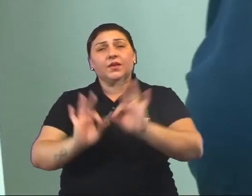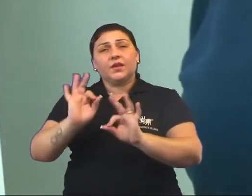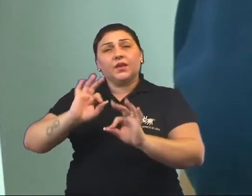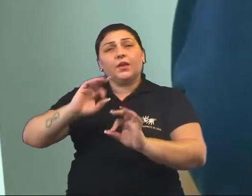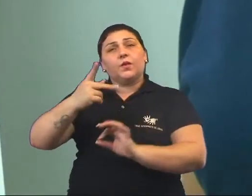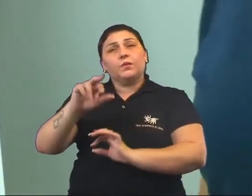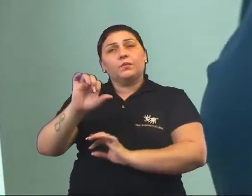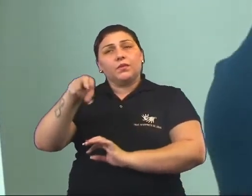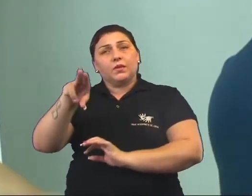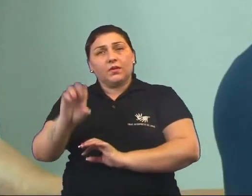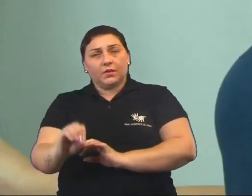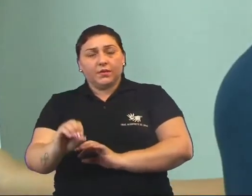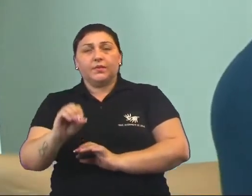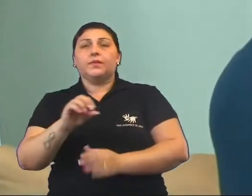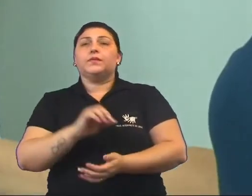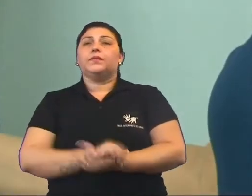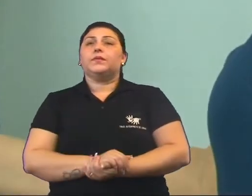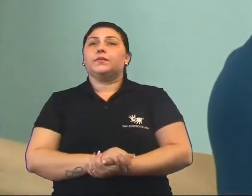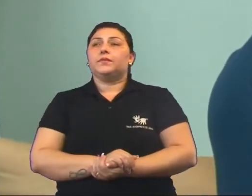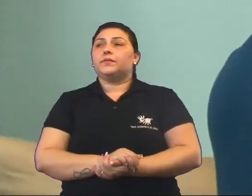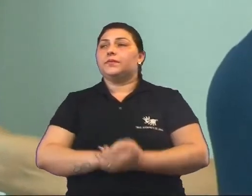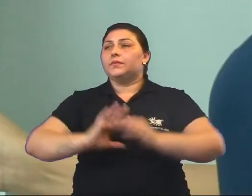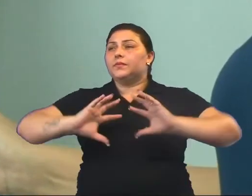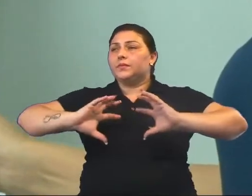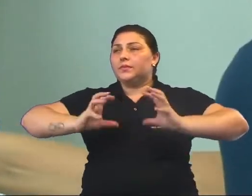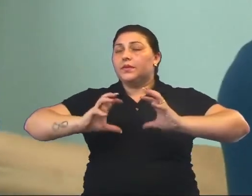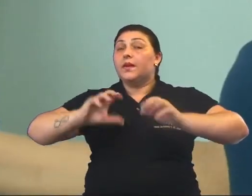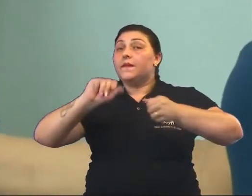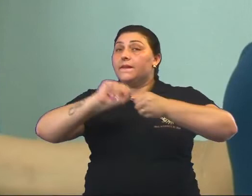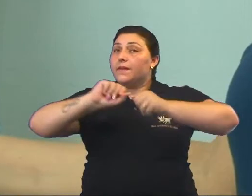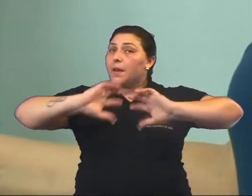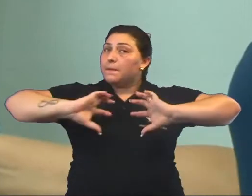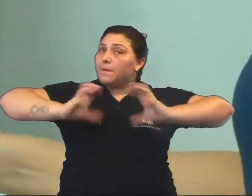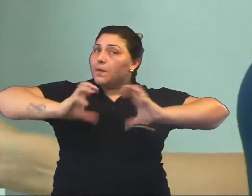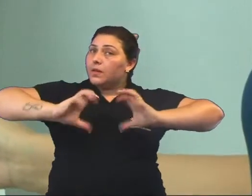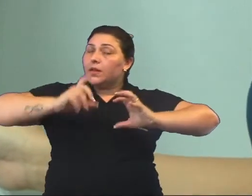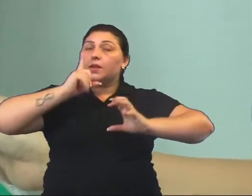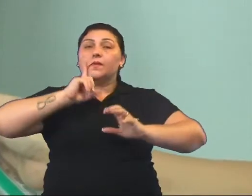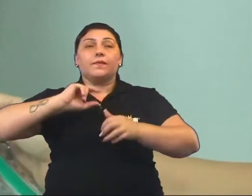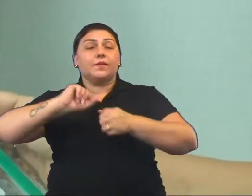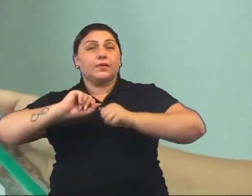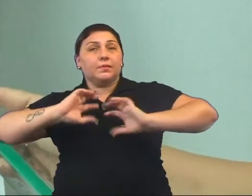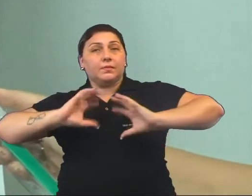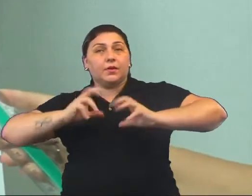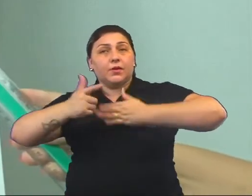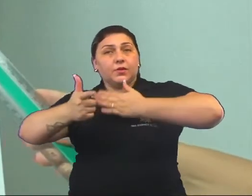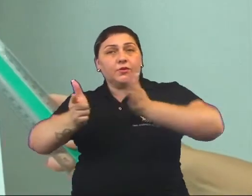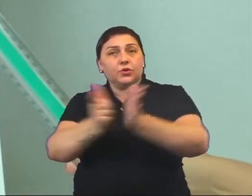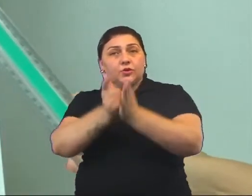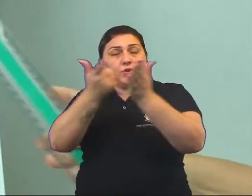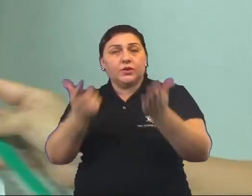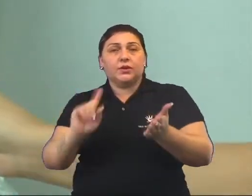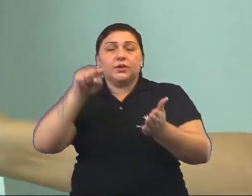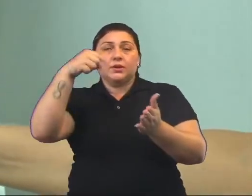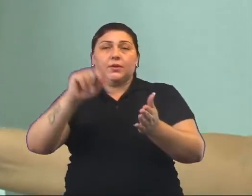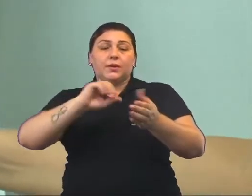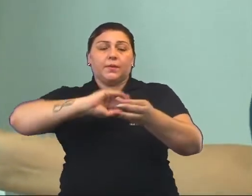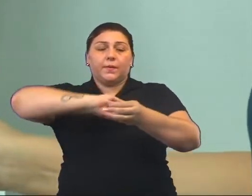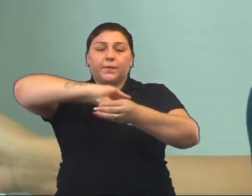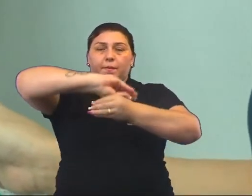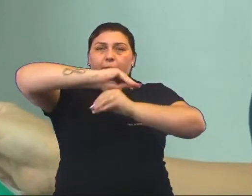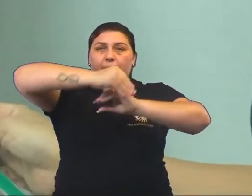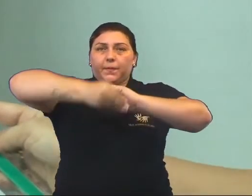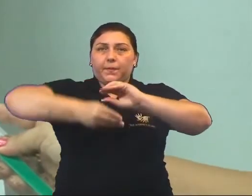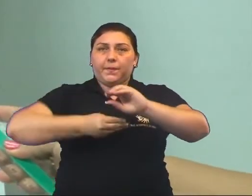os pinos. Então, acabamos de fazer os pinos e a bola. Para fazer a bolinha, faça uma bola de jornal e depois passe